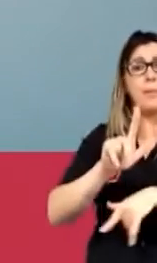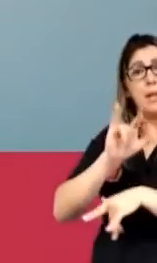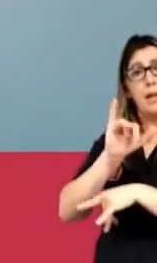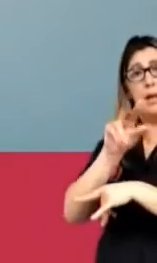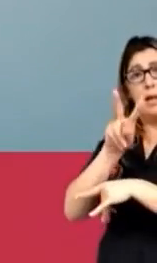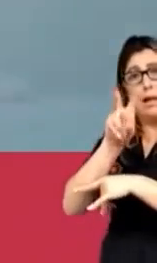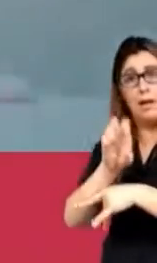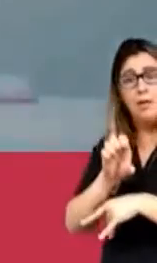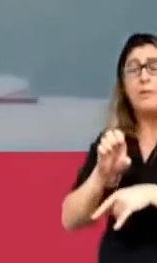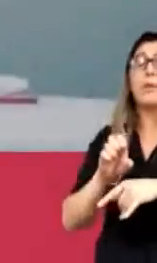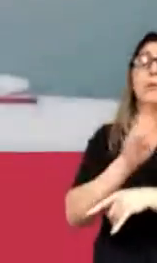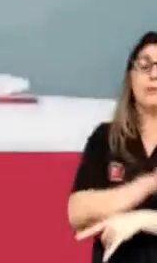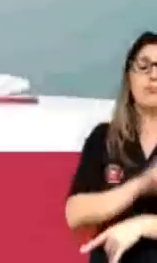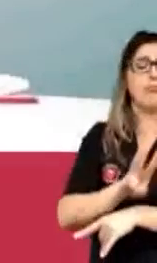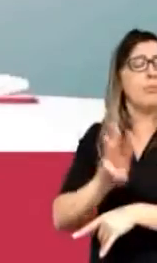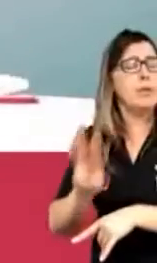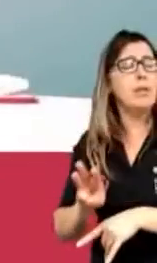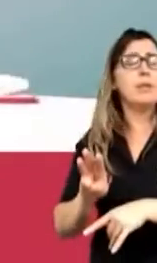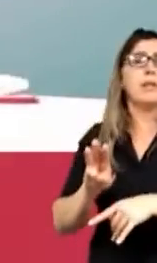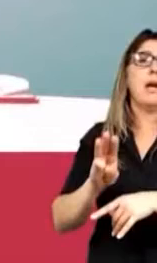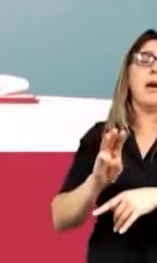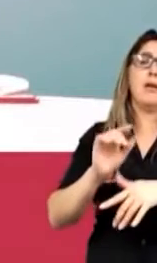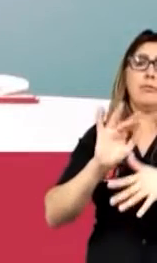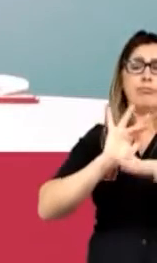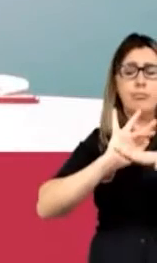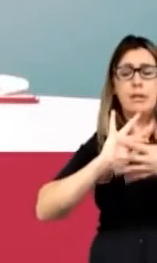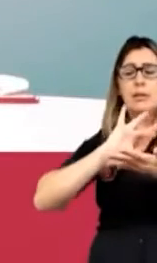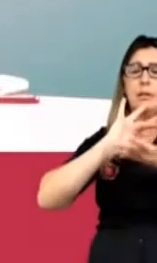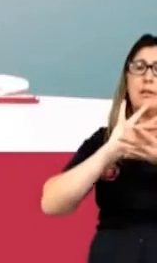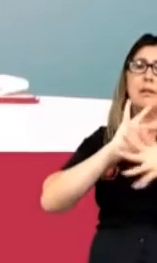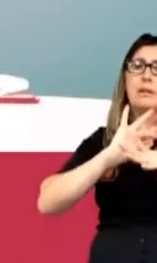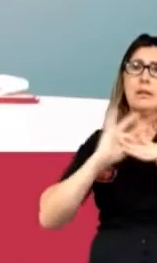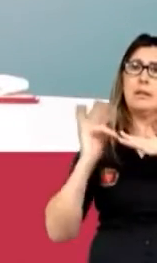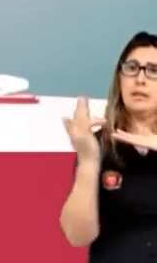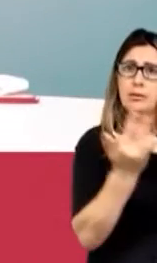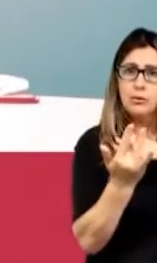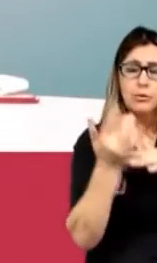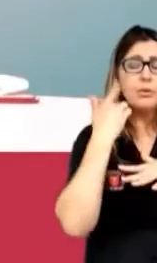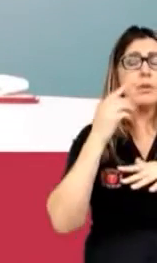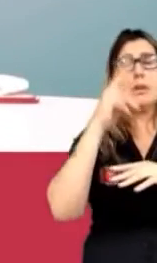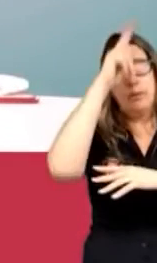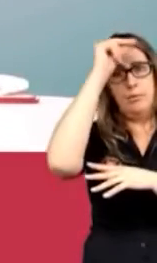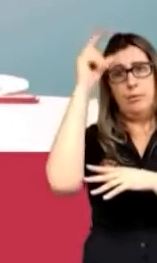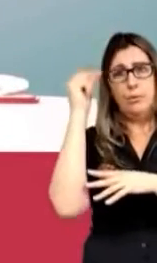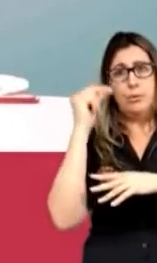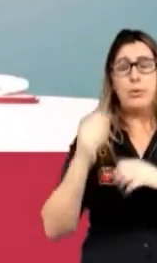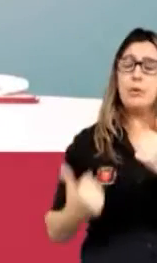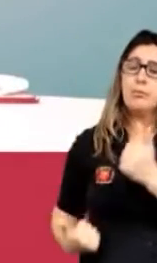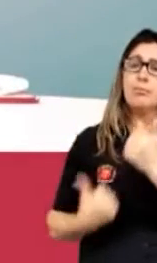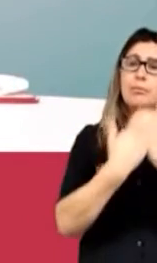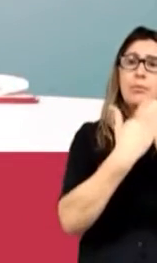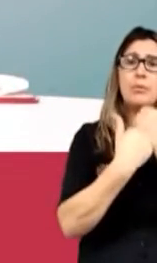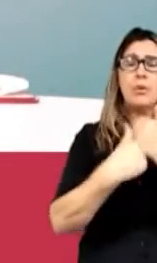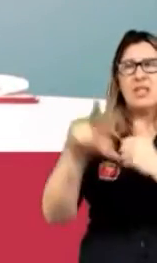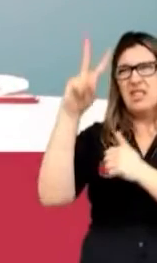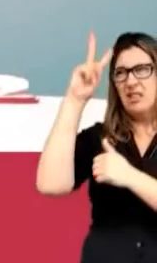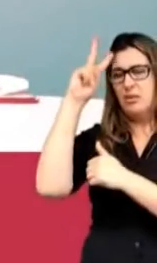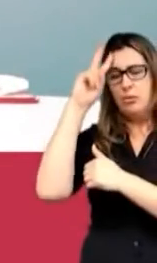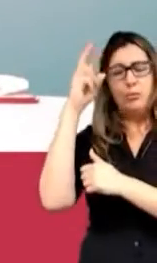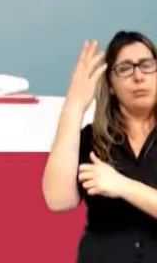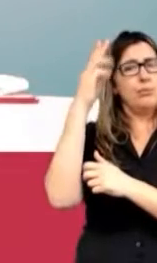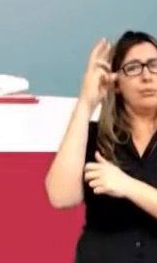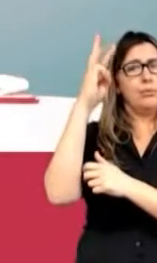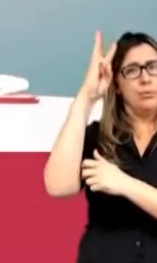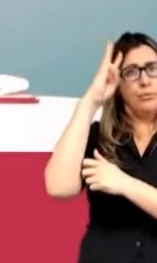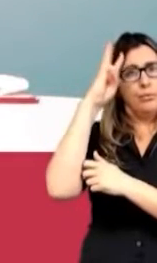live e pelos nossos canais da Prefeitura, aí na mídia, que também tem nos apoiado. Então, provavelmente, a partir de segunda ou